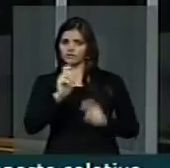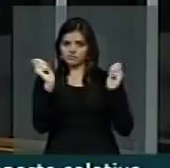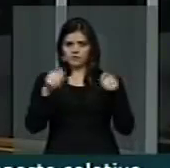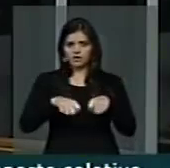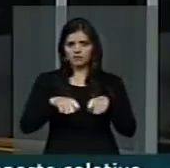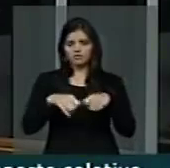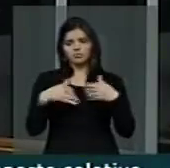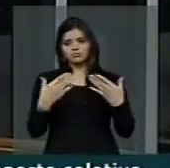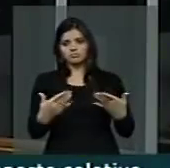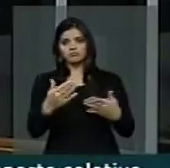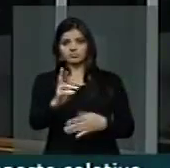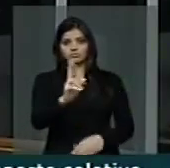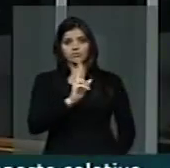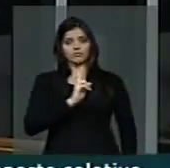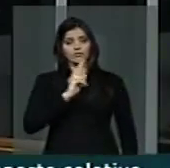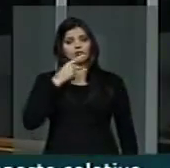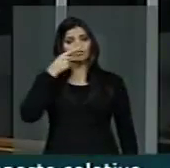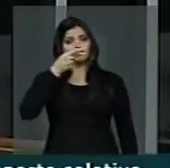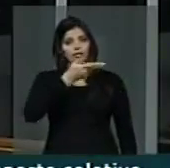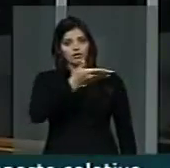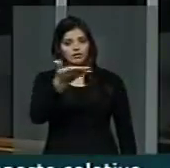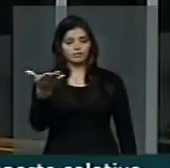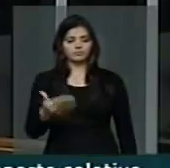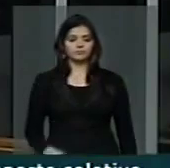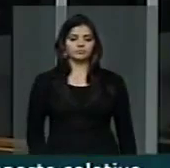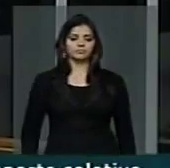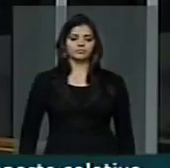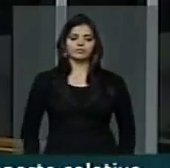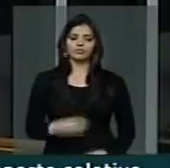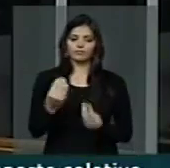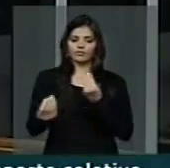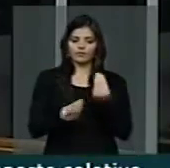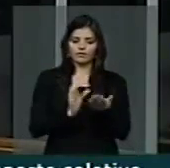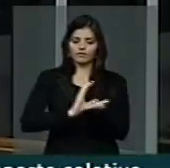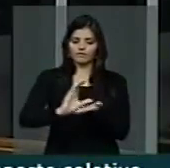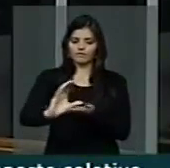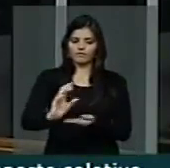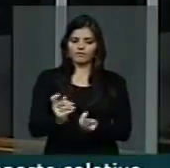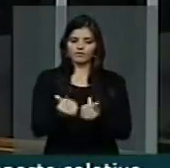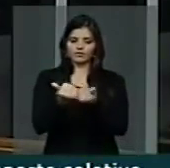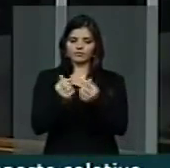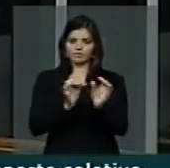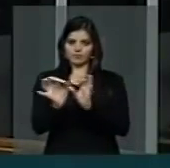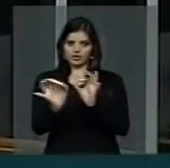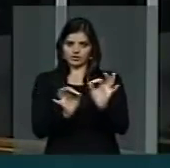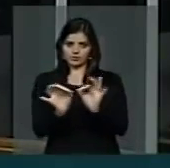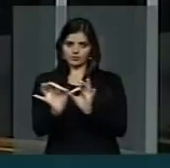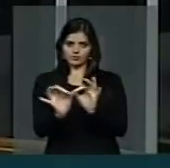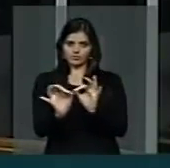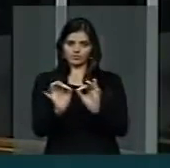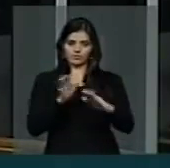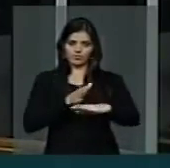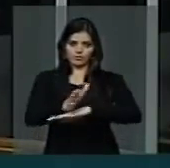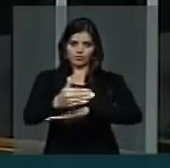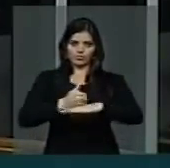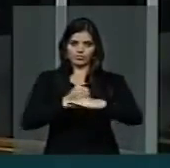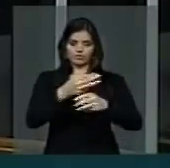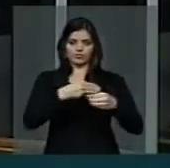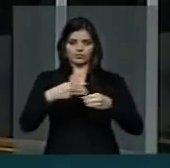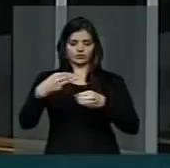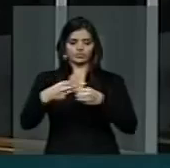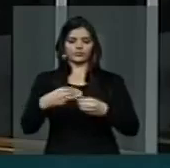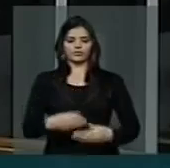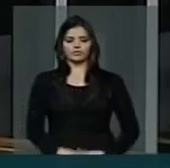Estamos aqui para ouvi-los. Quais as fontes de financiamento dos planos de mobilidade